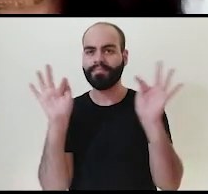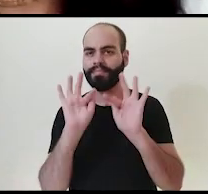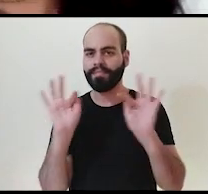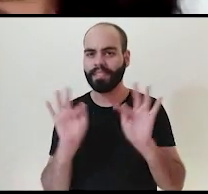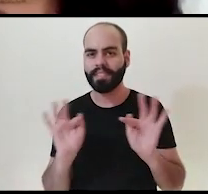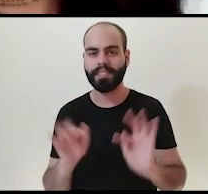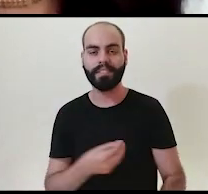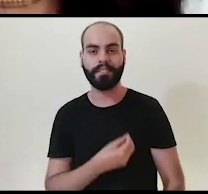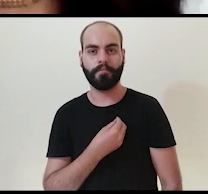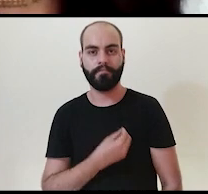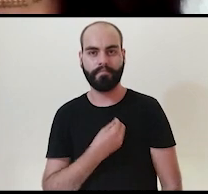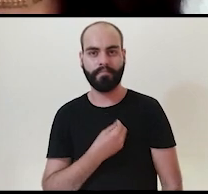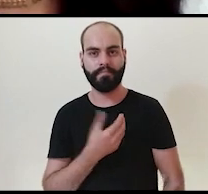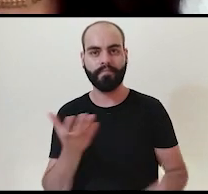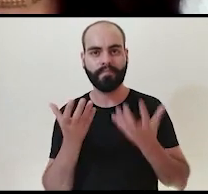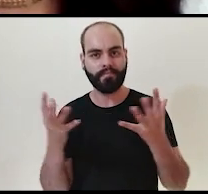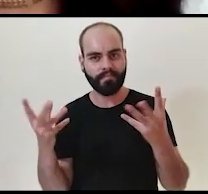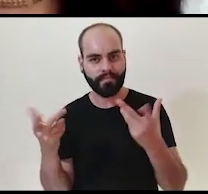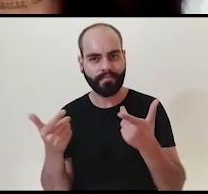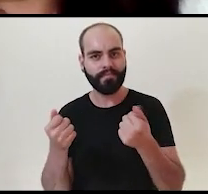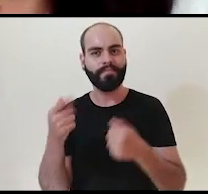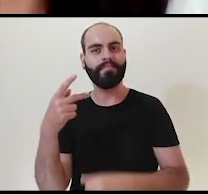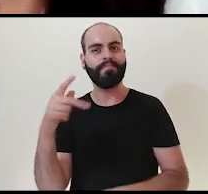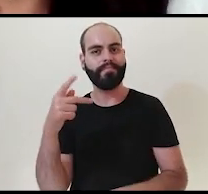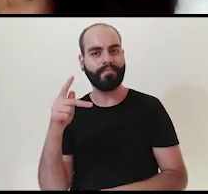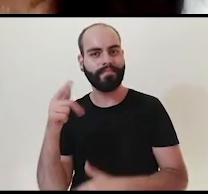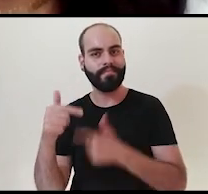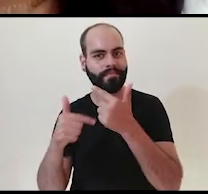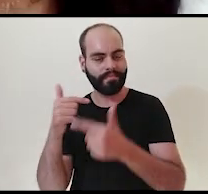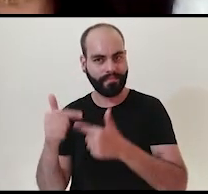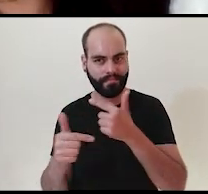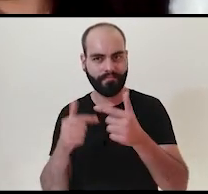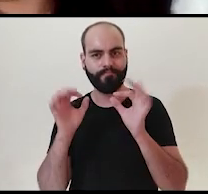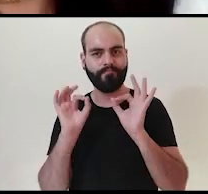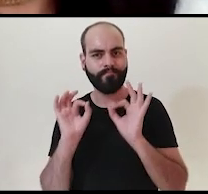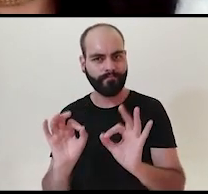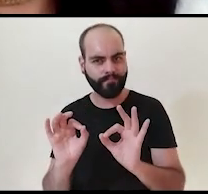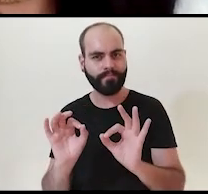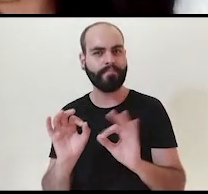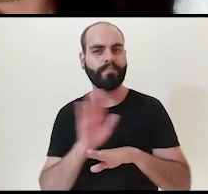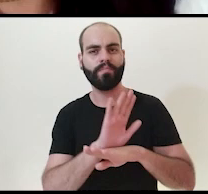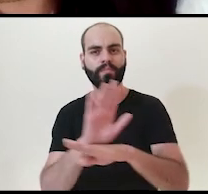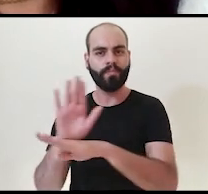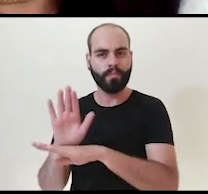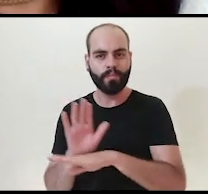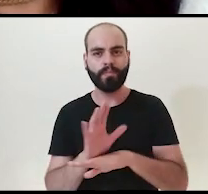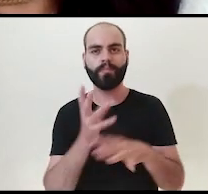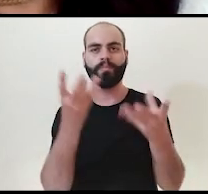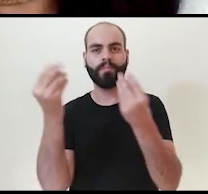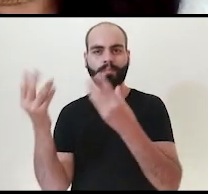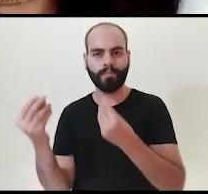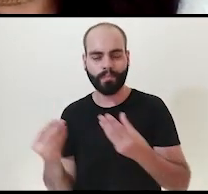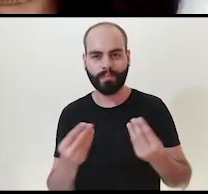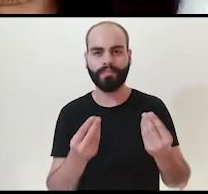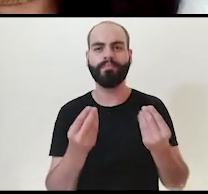participar. Quero elogiar o seu trabalho, né? Dizer que com Obrigada. certeza vai impactar muita gente. E espero